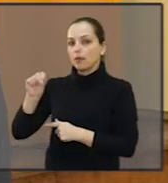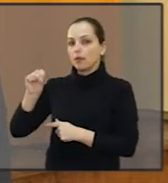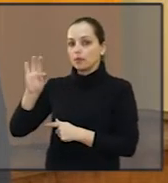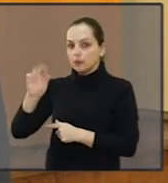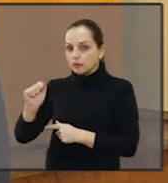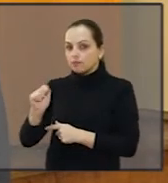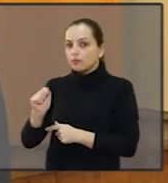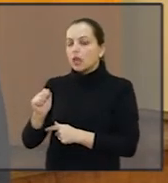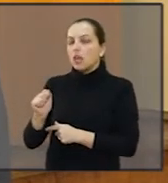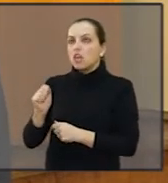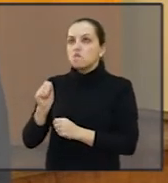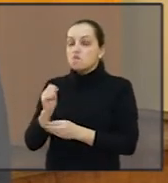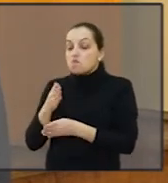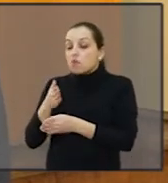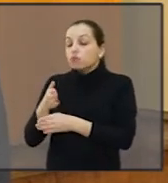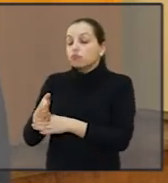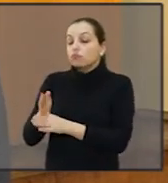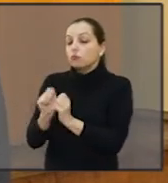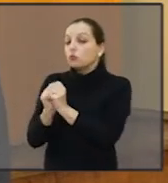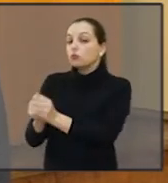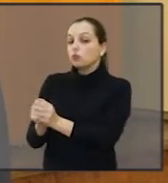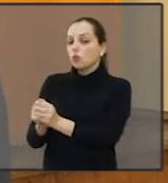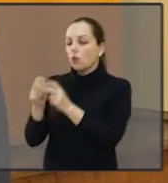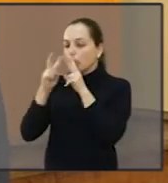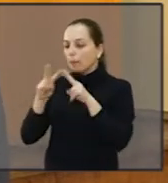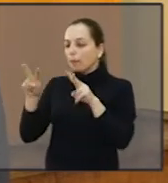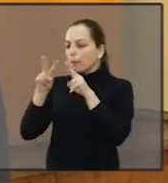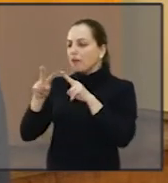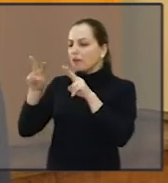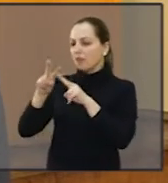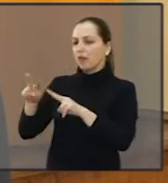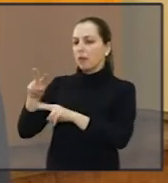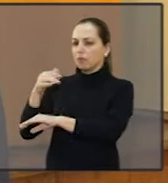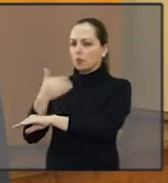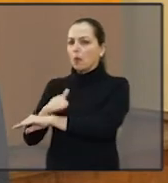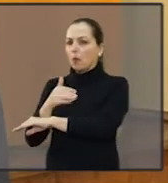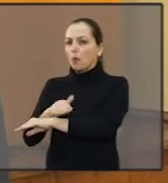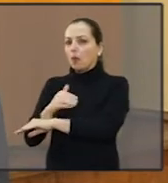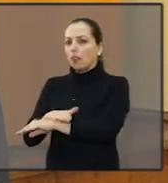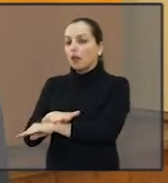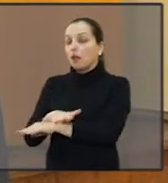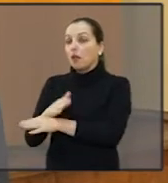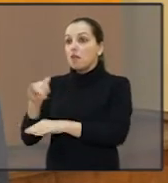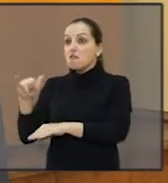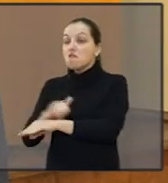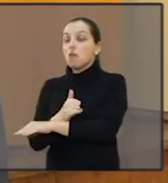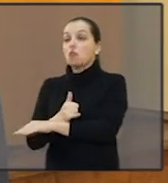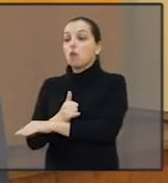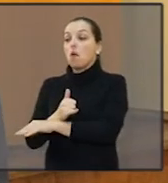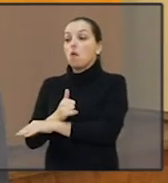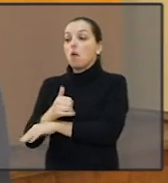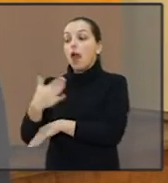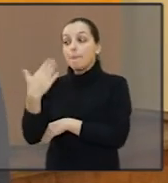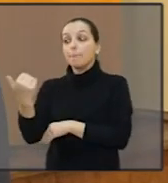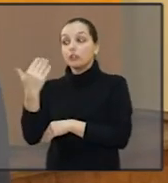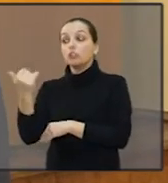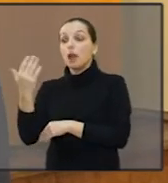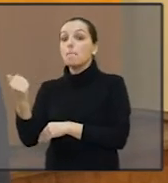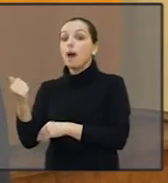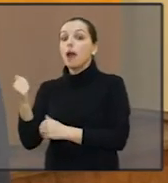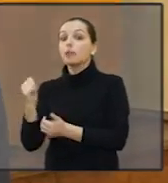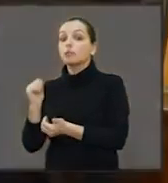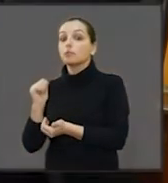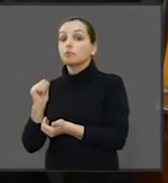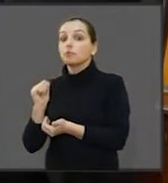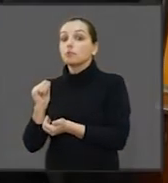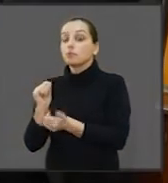fui junto com a minha irmã assistir o treino. Faltou alguém, me chamaram para treinar, para entrar na quadra, eu entrei. Aí, é a